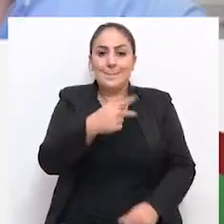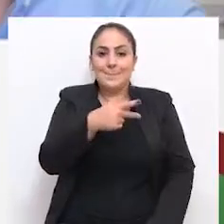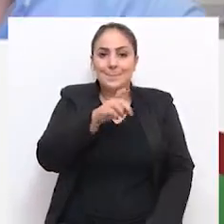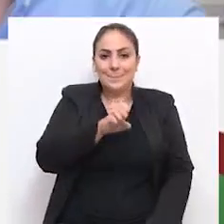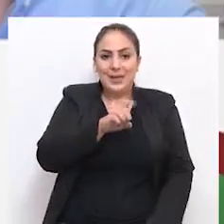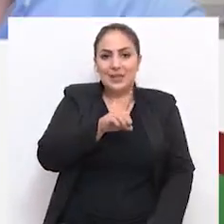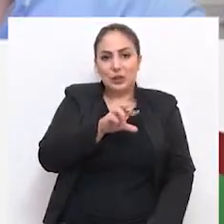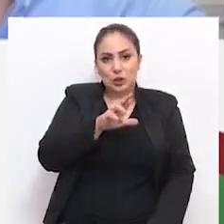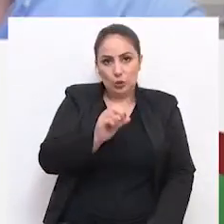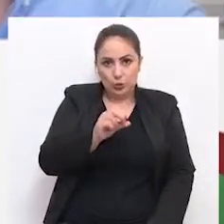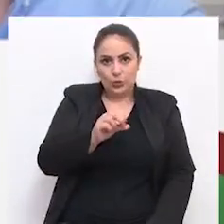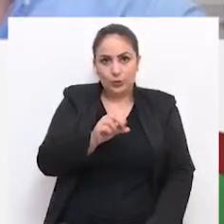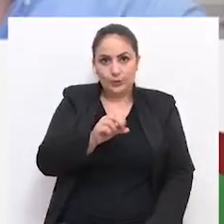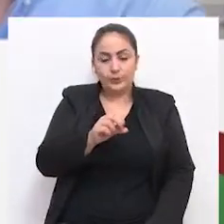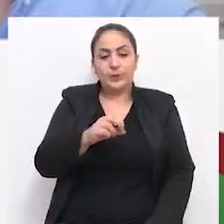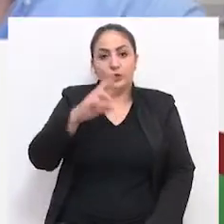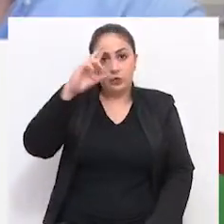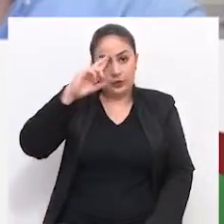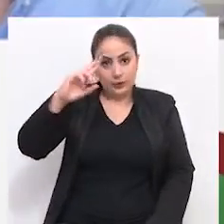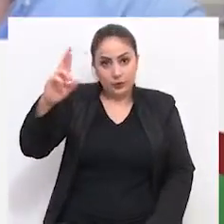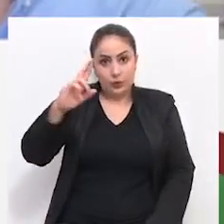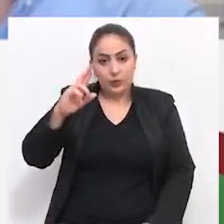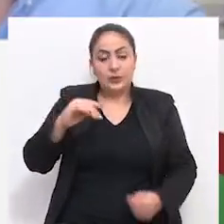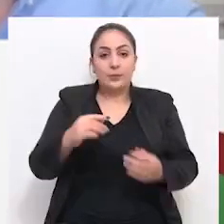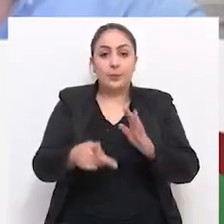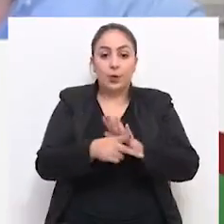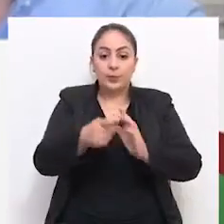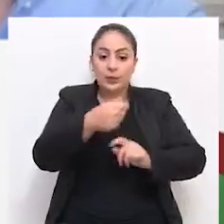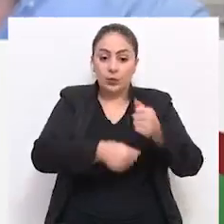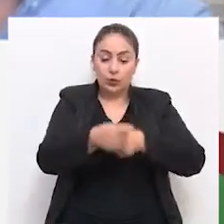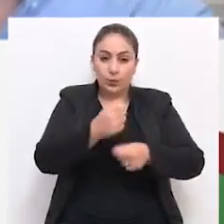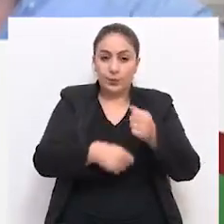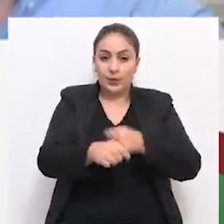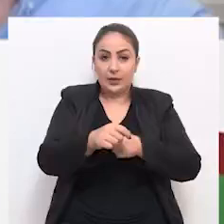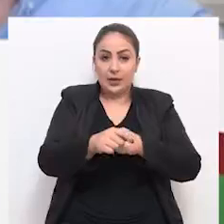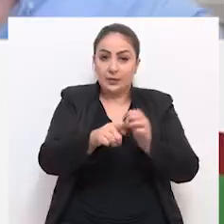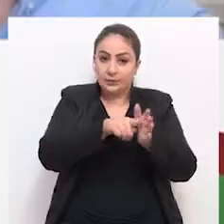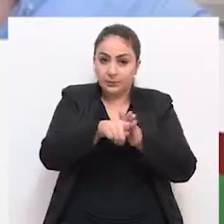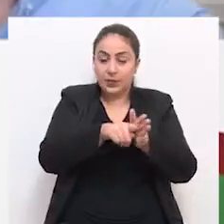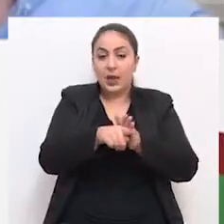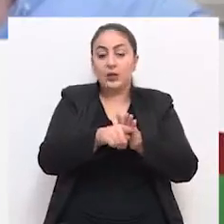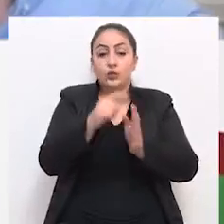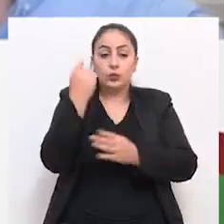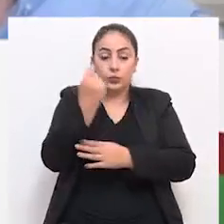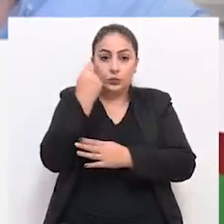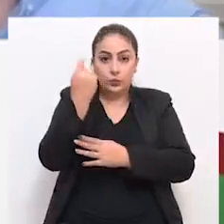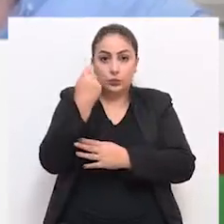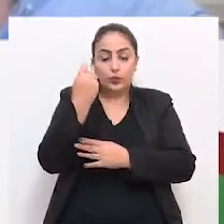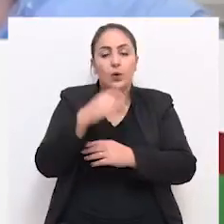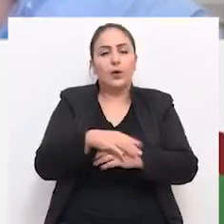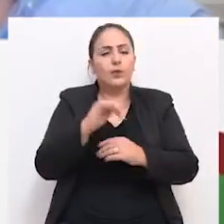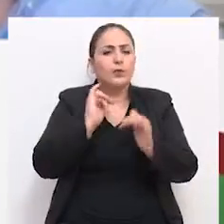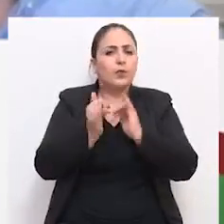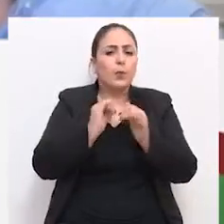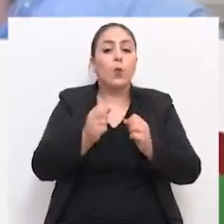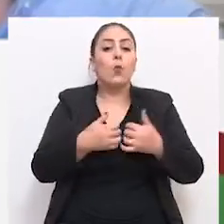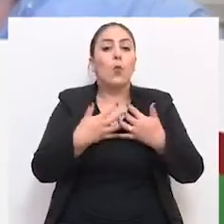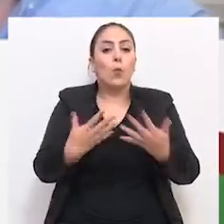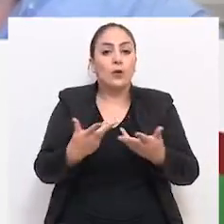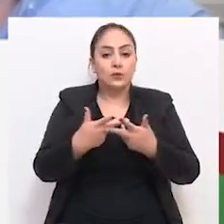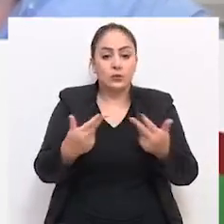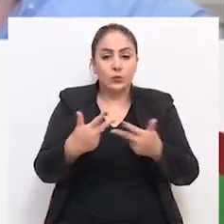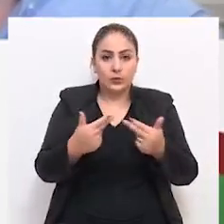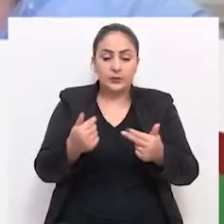Pedro Zuanazzi, diretor do Departamento de Economia e Estatística do Rio Grande do Sul, informou